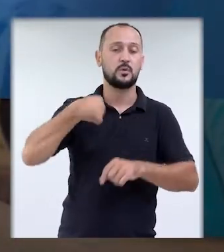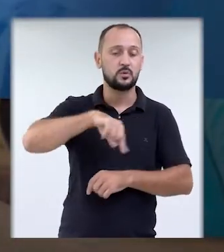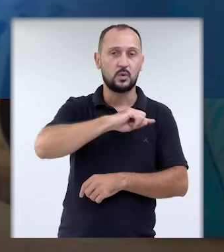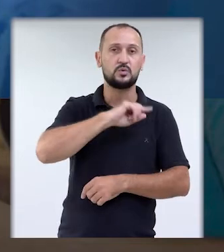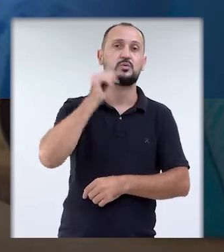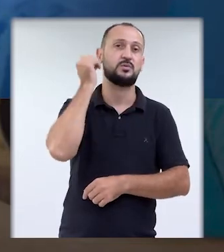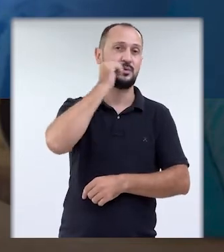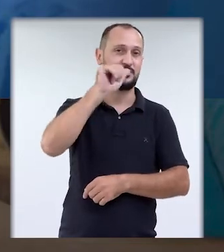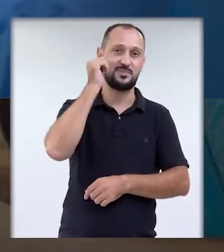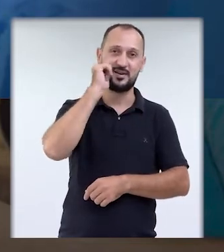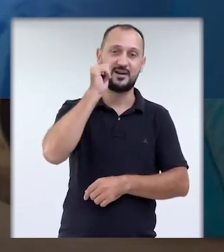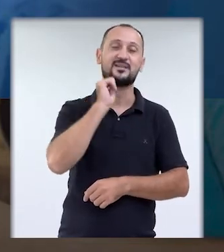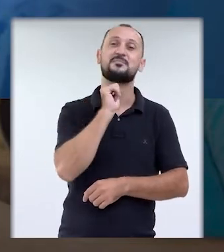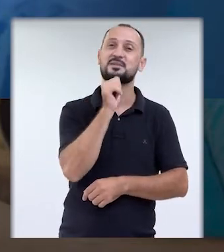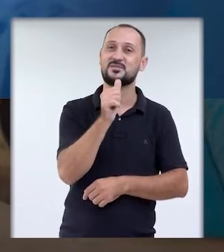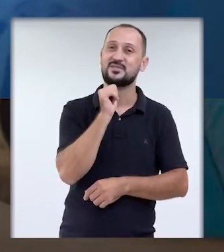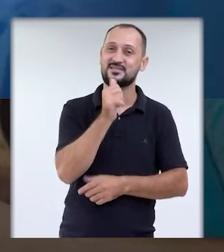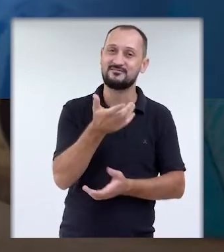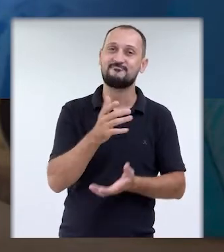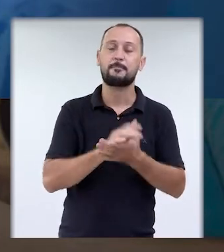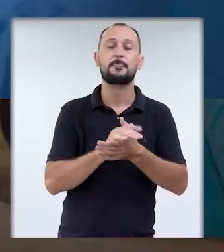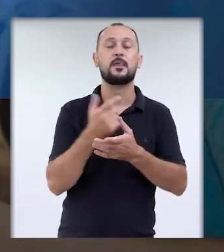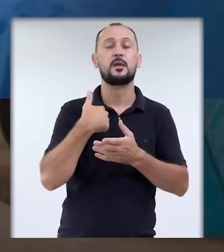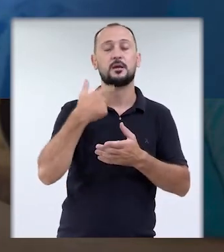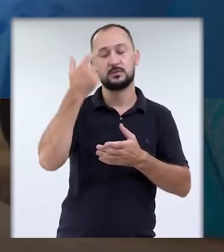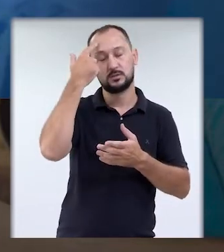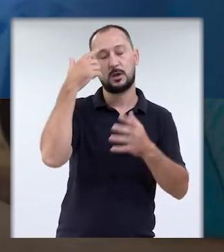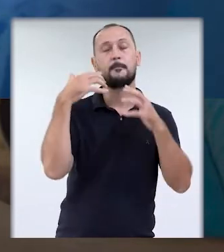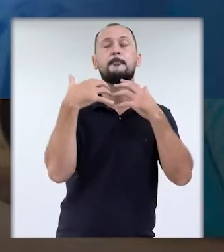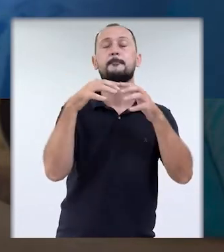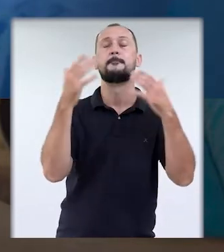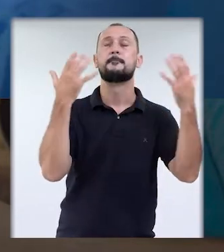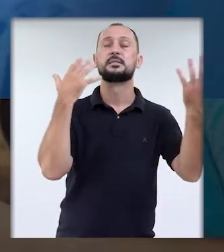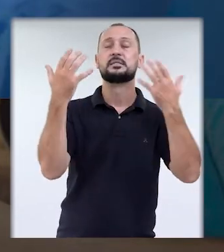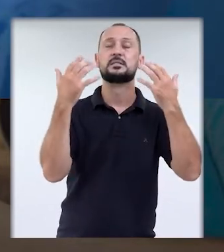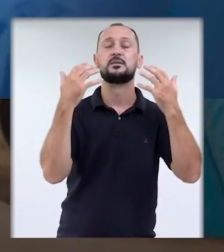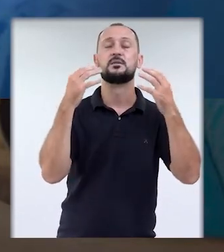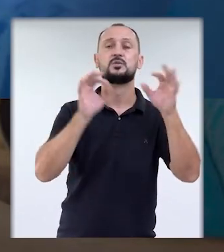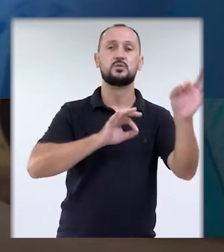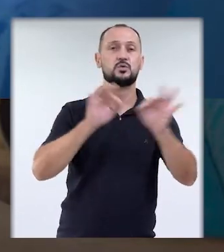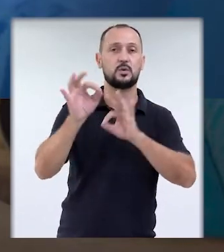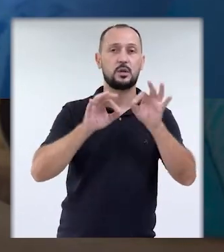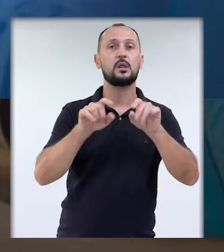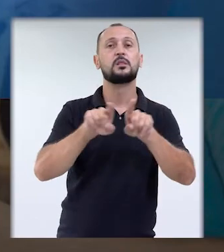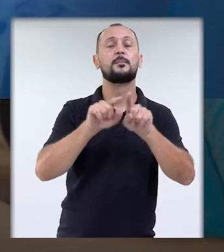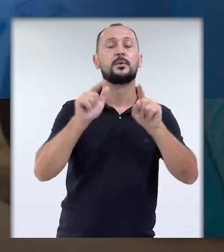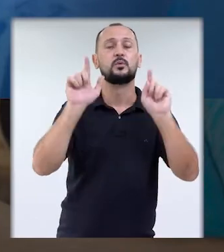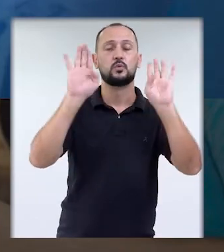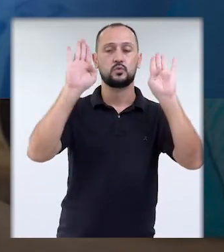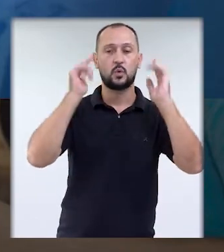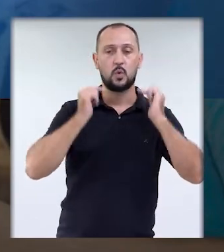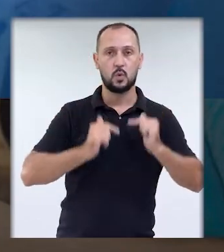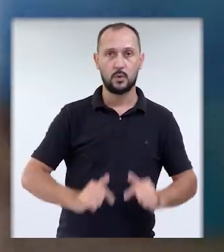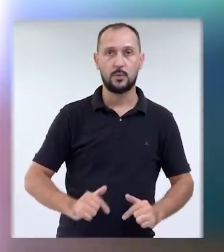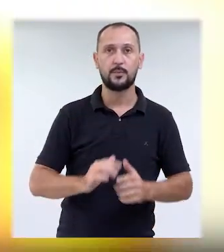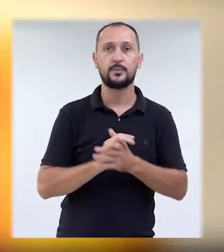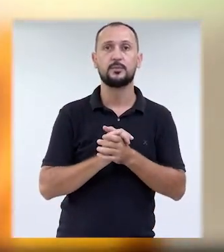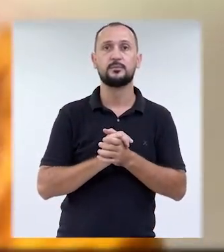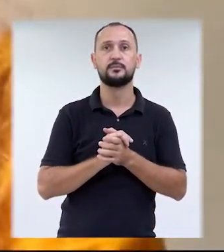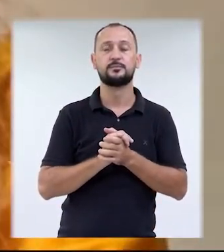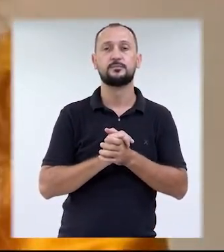ciclo menstrual, né? Então, é uma maneira de organizar psiquicamente e biologicamente, né, a